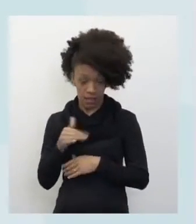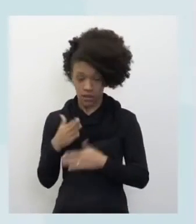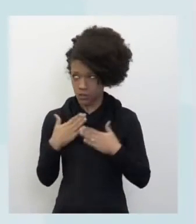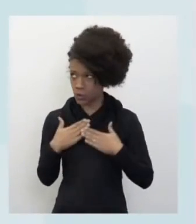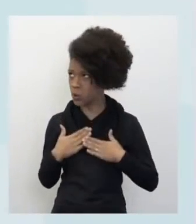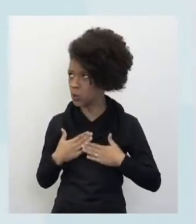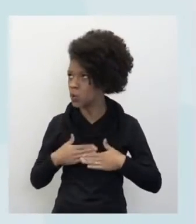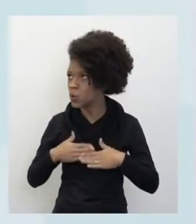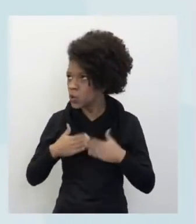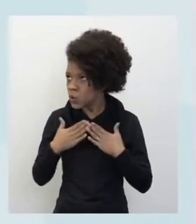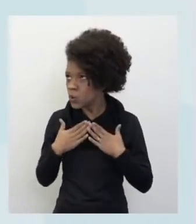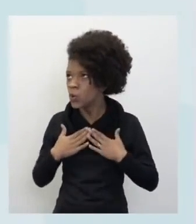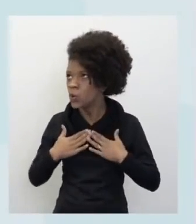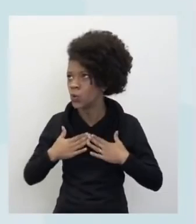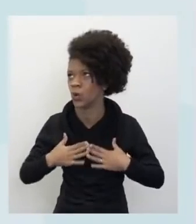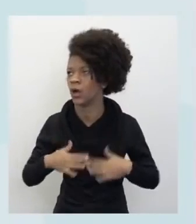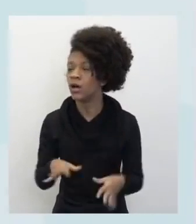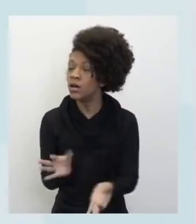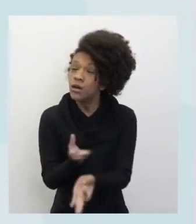acalmar, entoa o